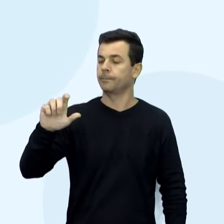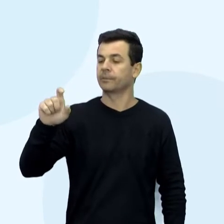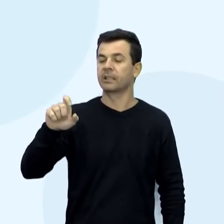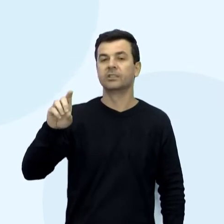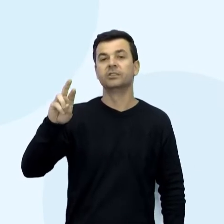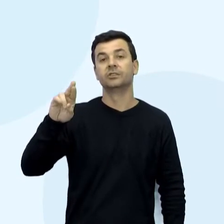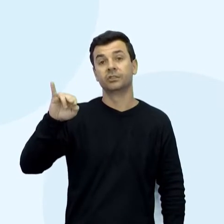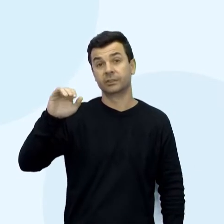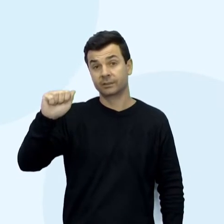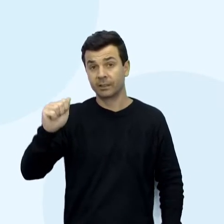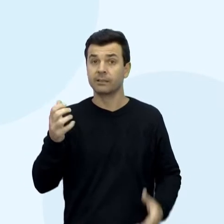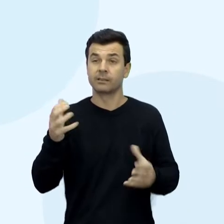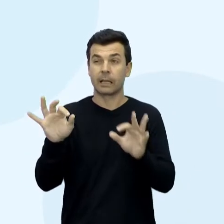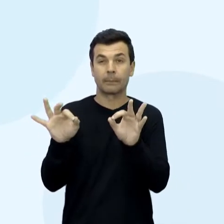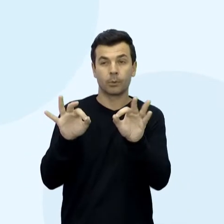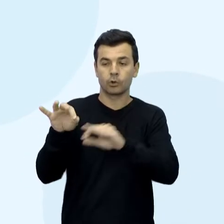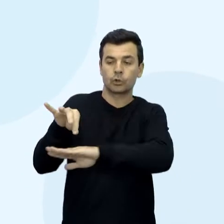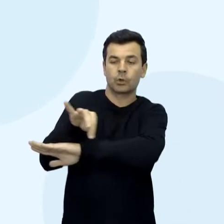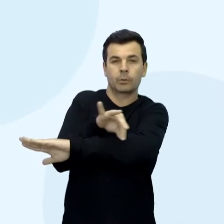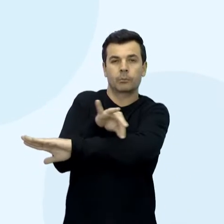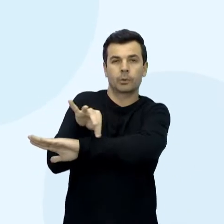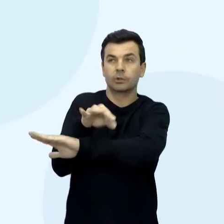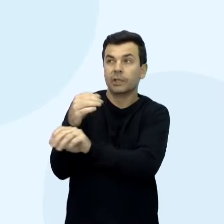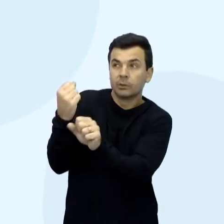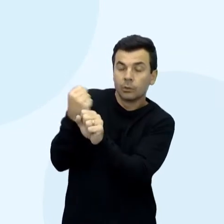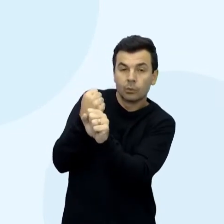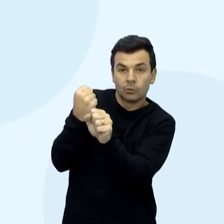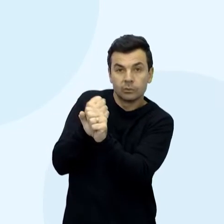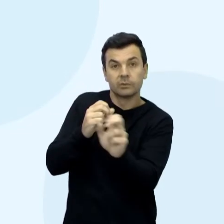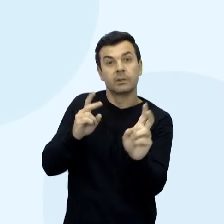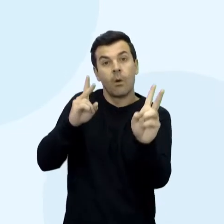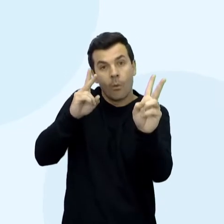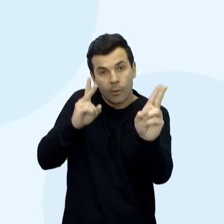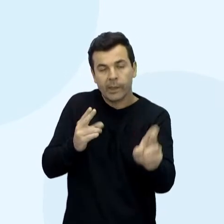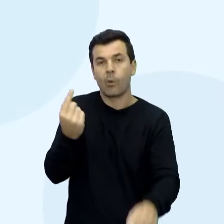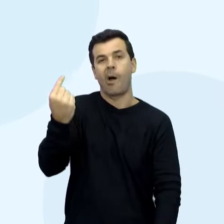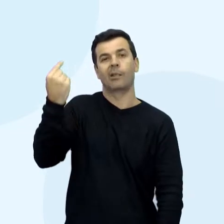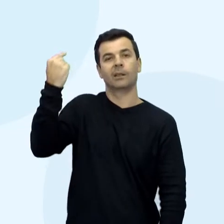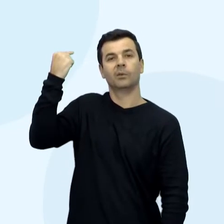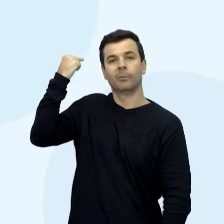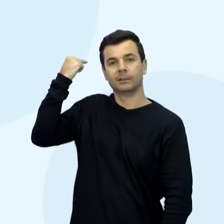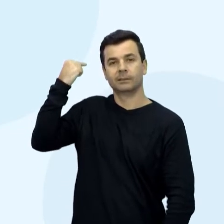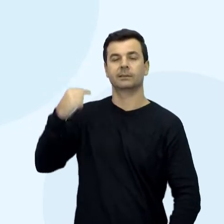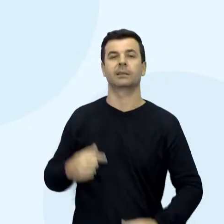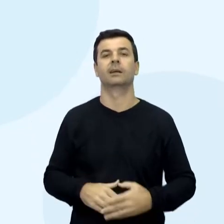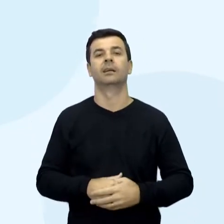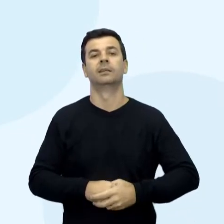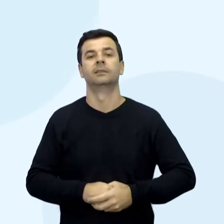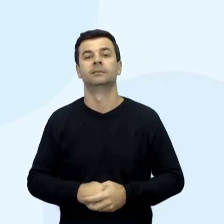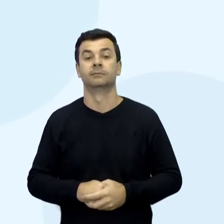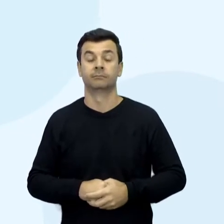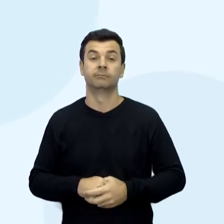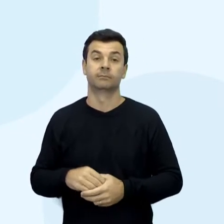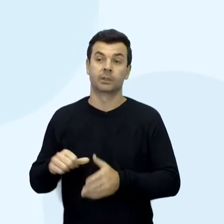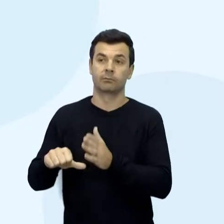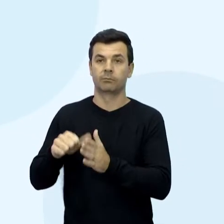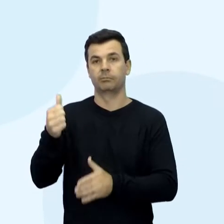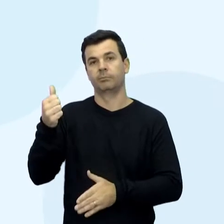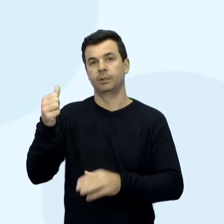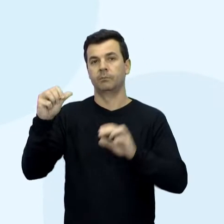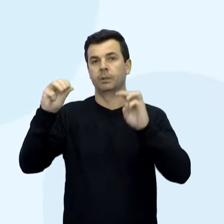arquitetura ficasse parecida com essa arquitetura da antiguidade, tá? Então nós temos aqui o nosso primeiro